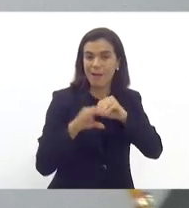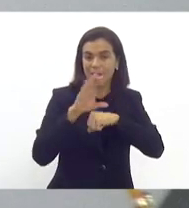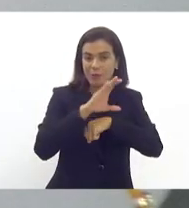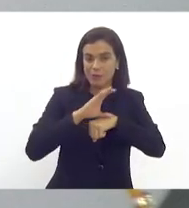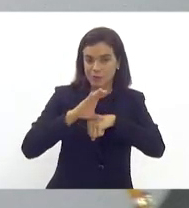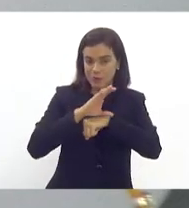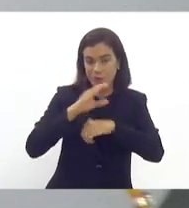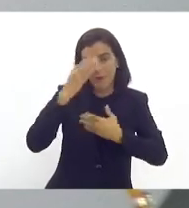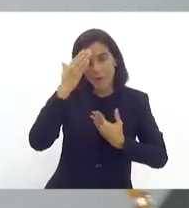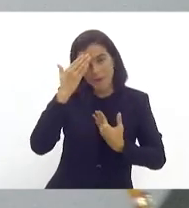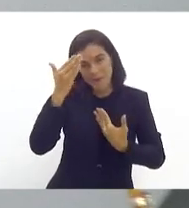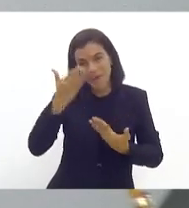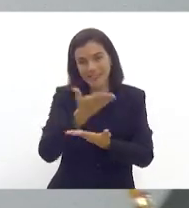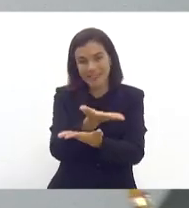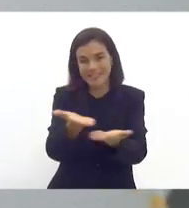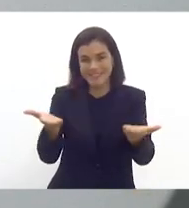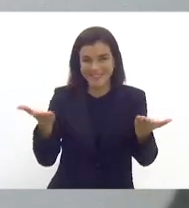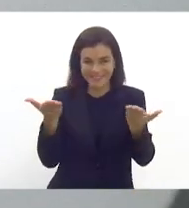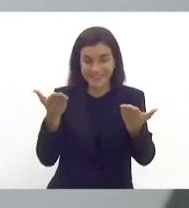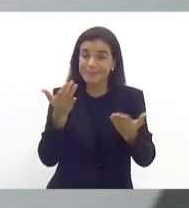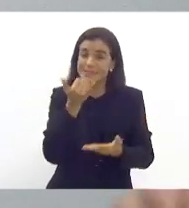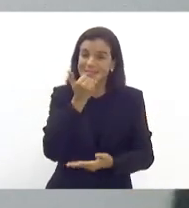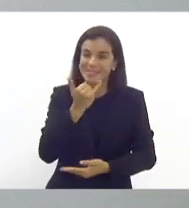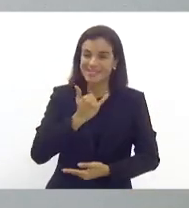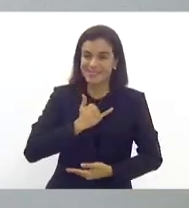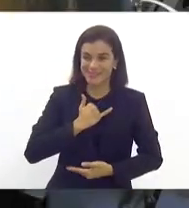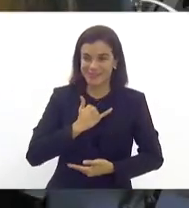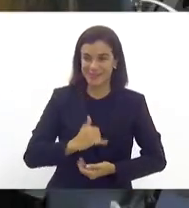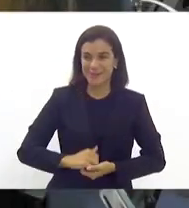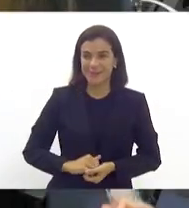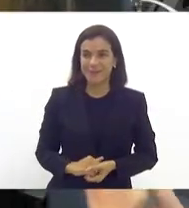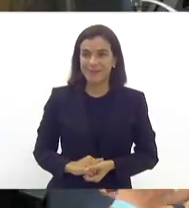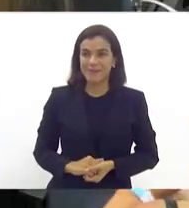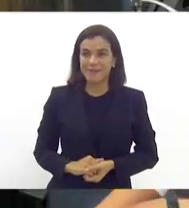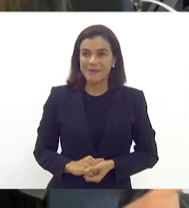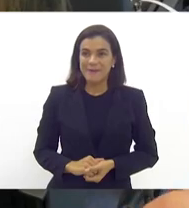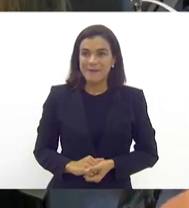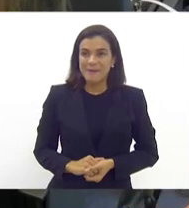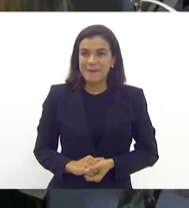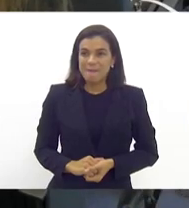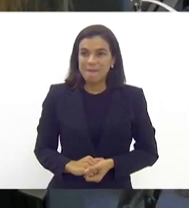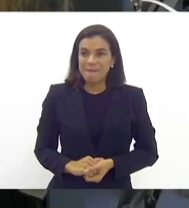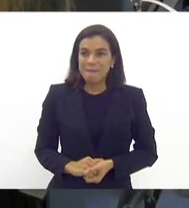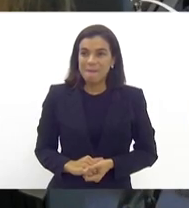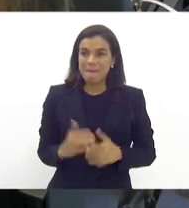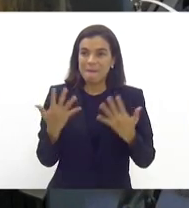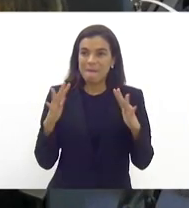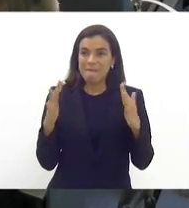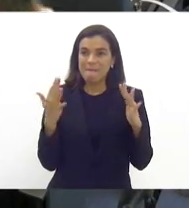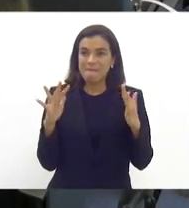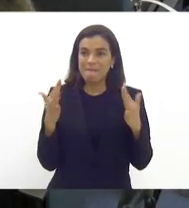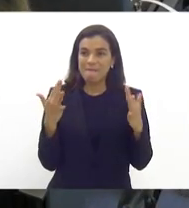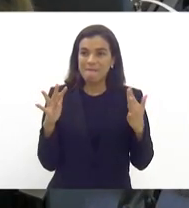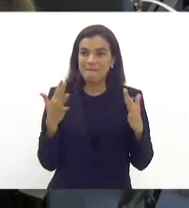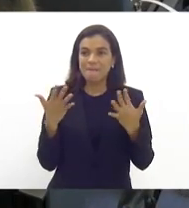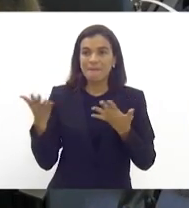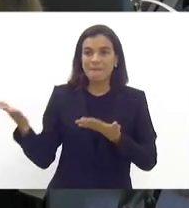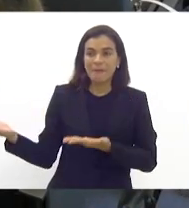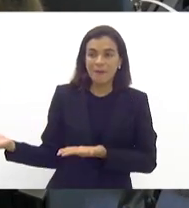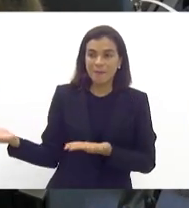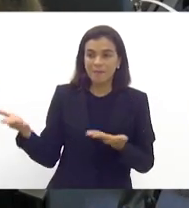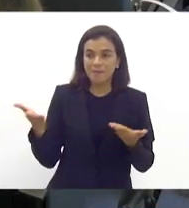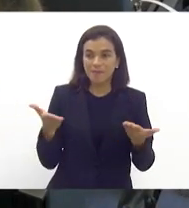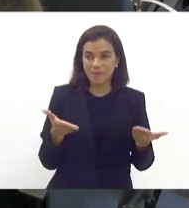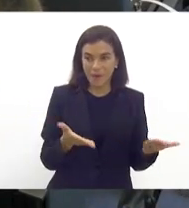lema muito obrigada a todos e desculpem obrigado obrigado desembargadora gostaria de chamar agora